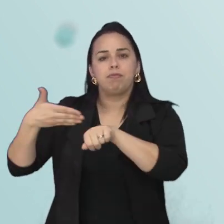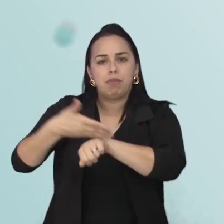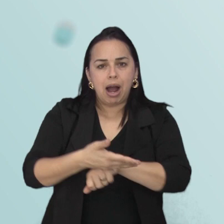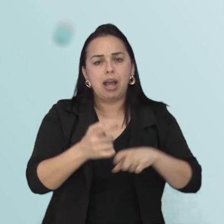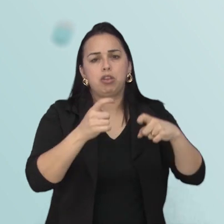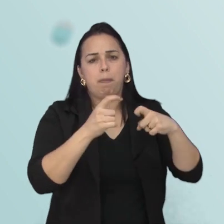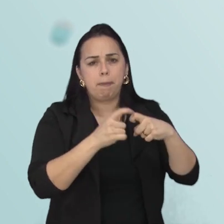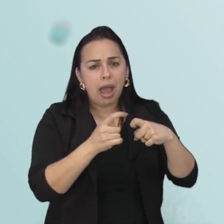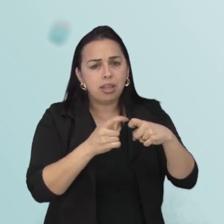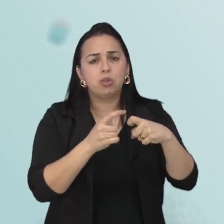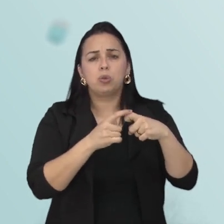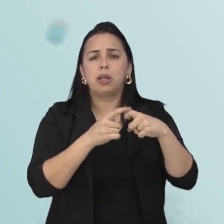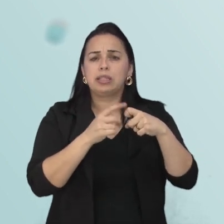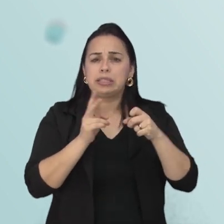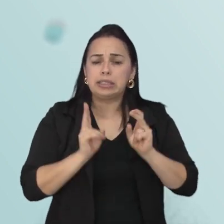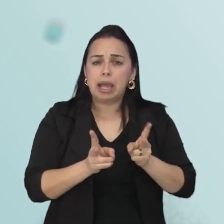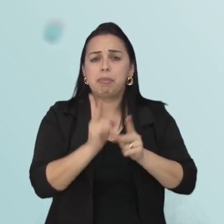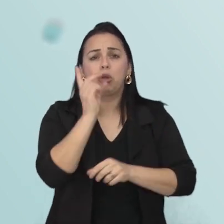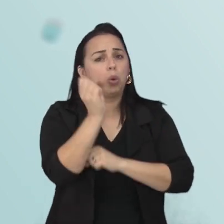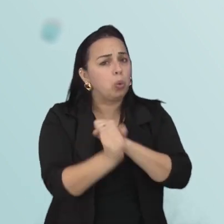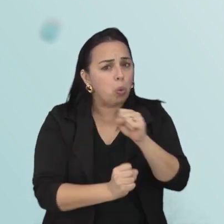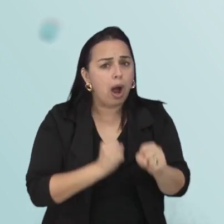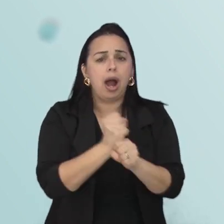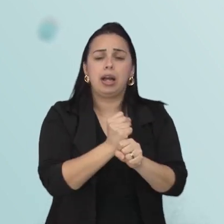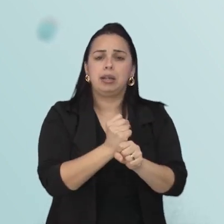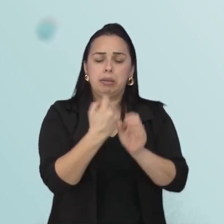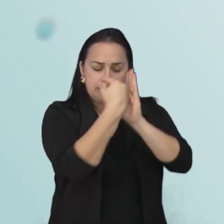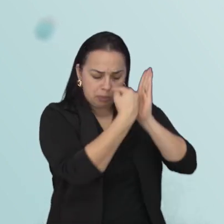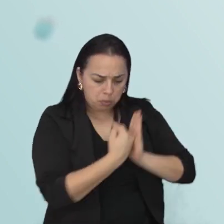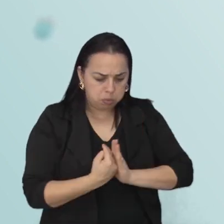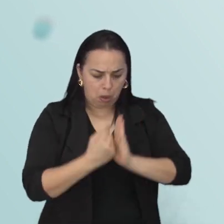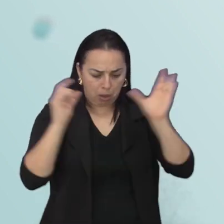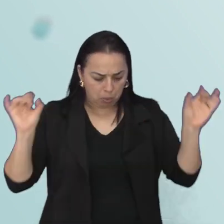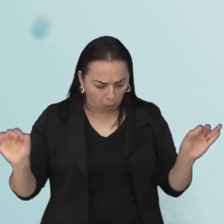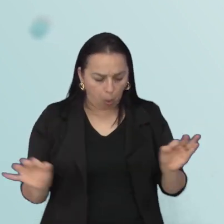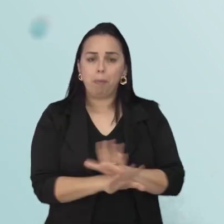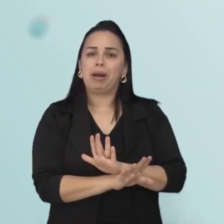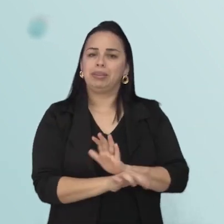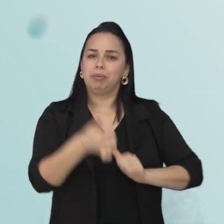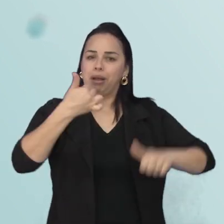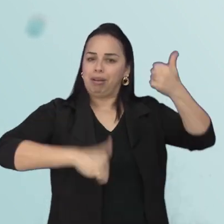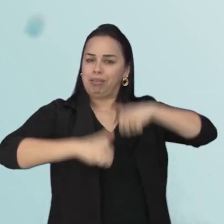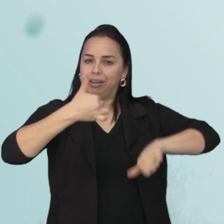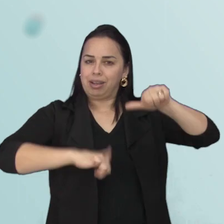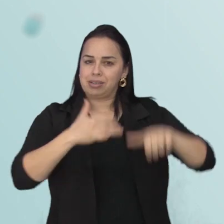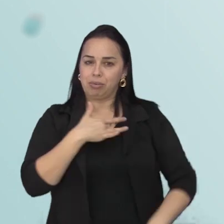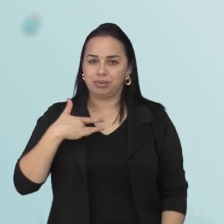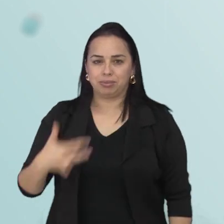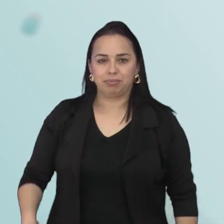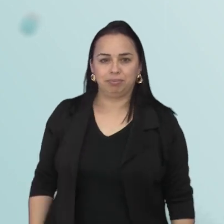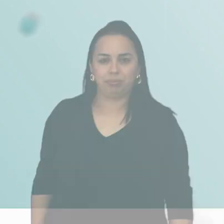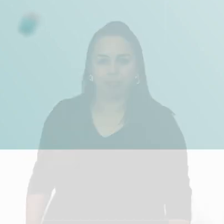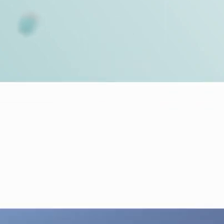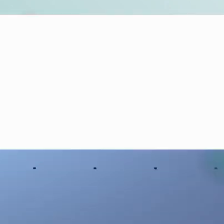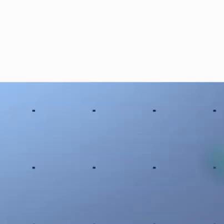de comparecer ao seu ginecologista anualmente para um check-up geral, verificar como está a sua saúde.